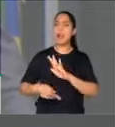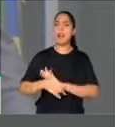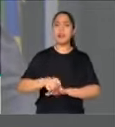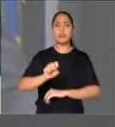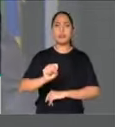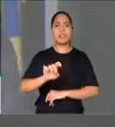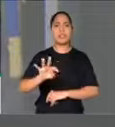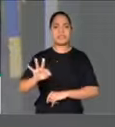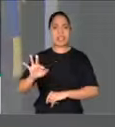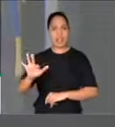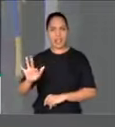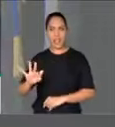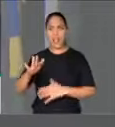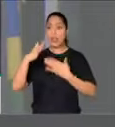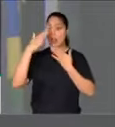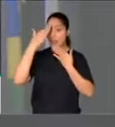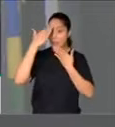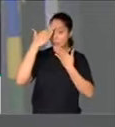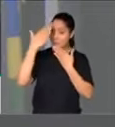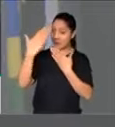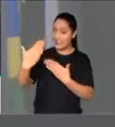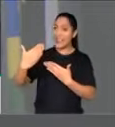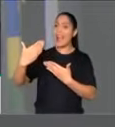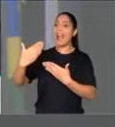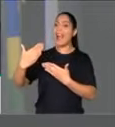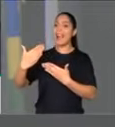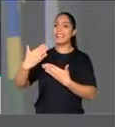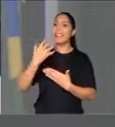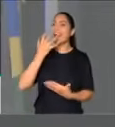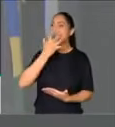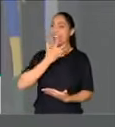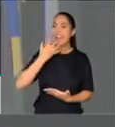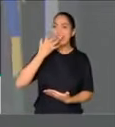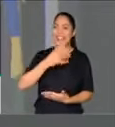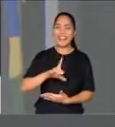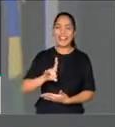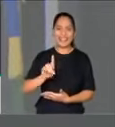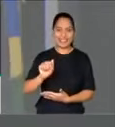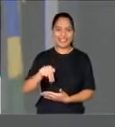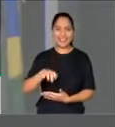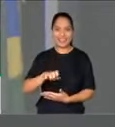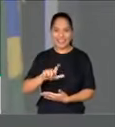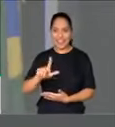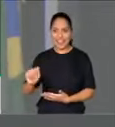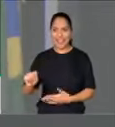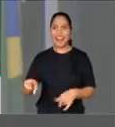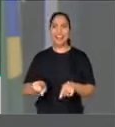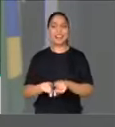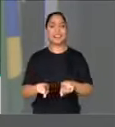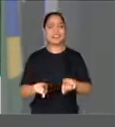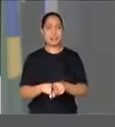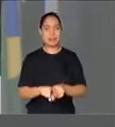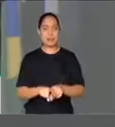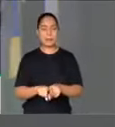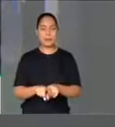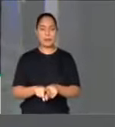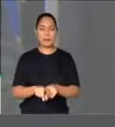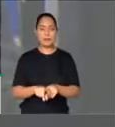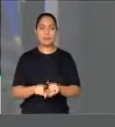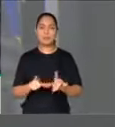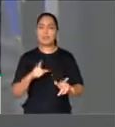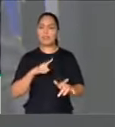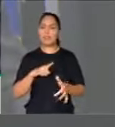ajudou a mobilizar. Obrigado, Daniela Mercury. Obrigado, Malu. A gay